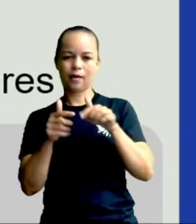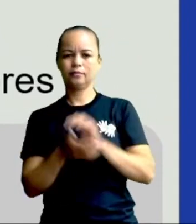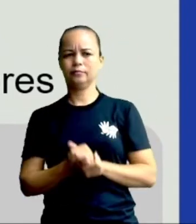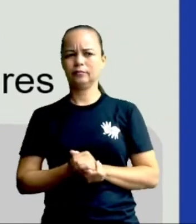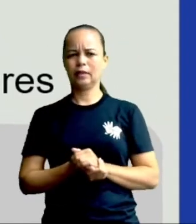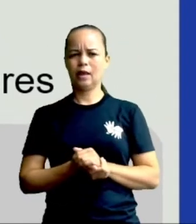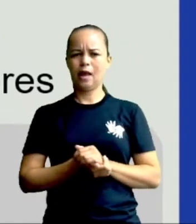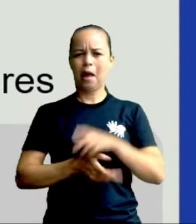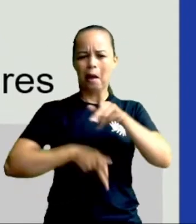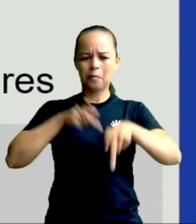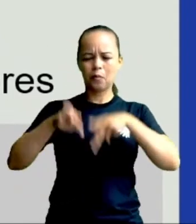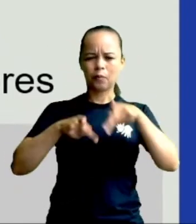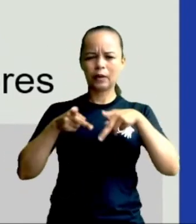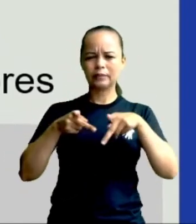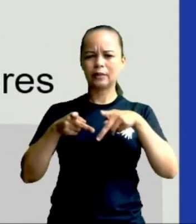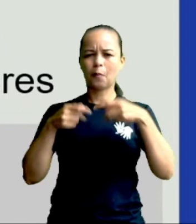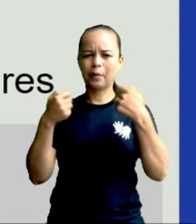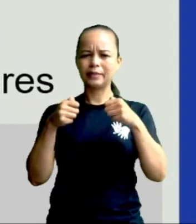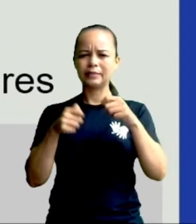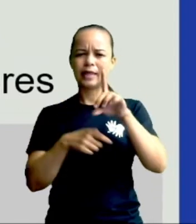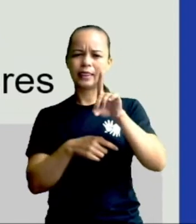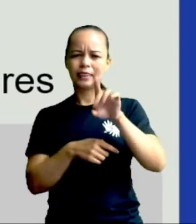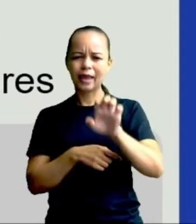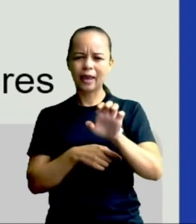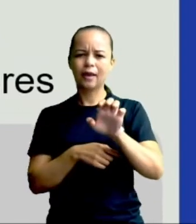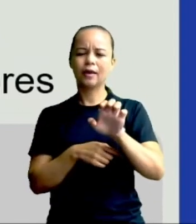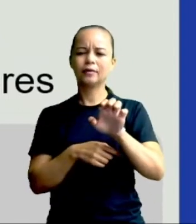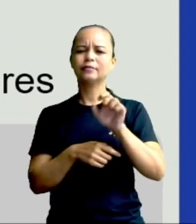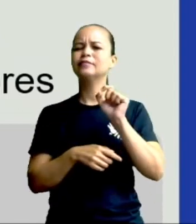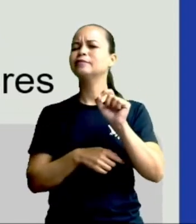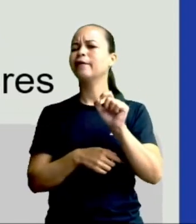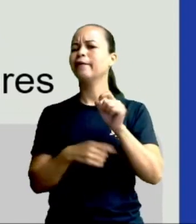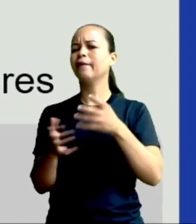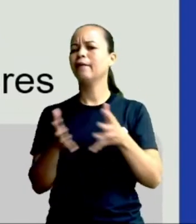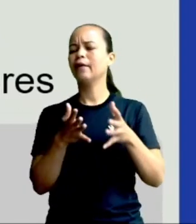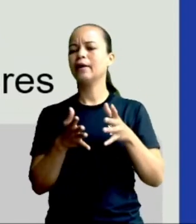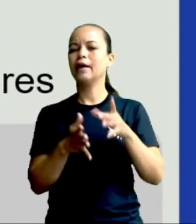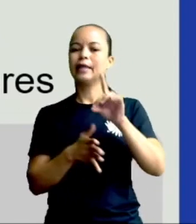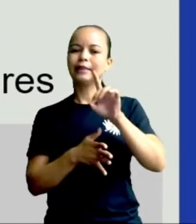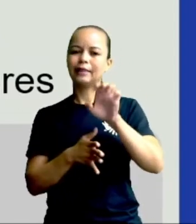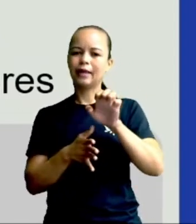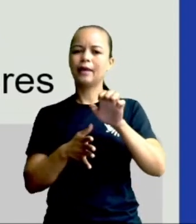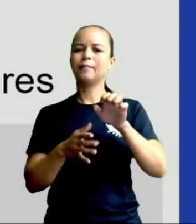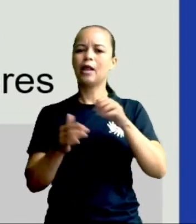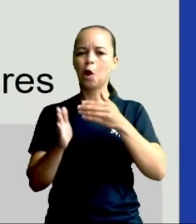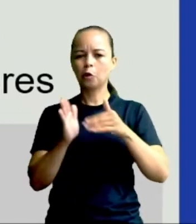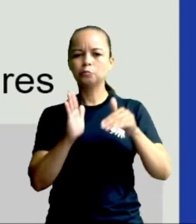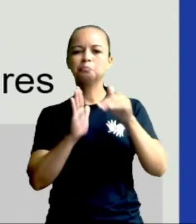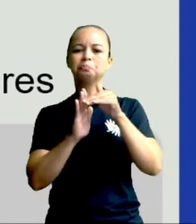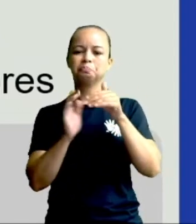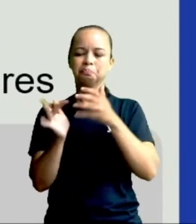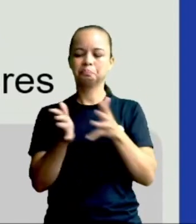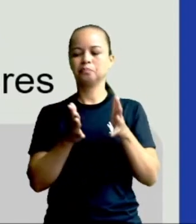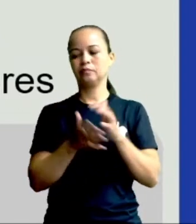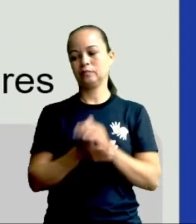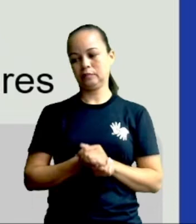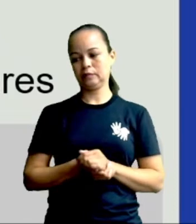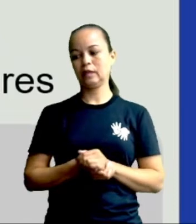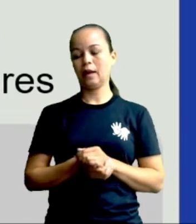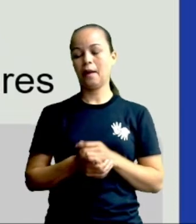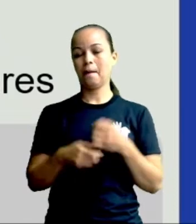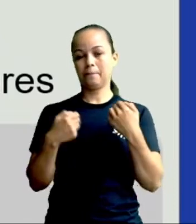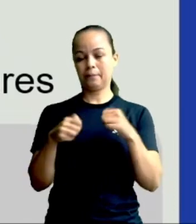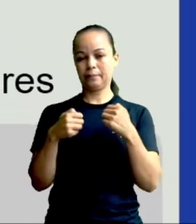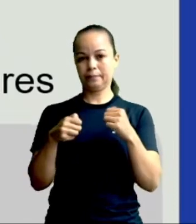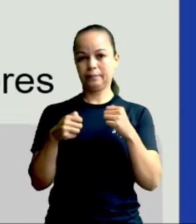população necessita de a população necessita de que de melhores condições percebam que após